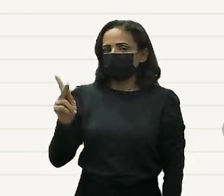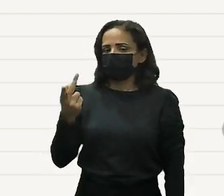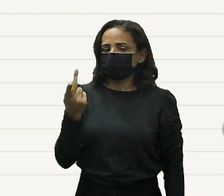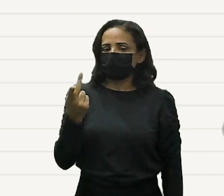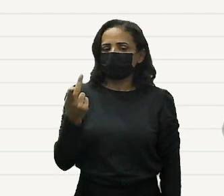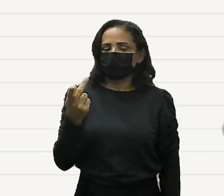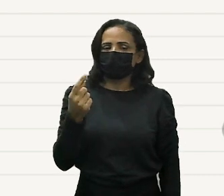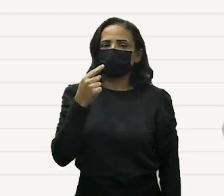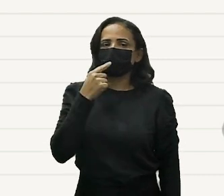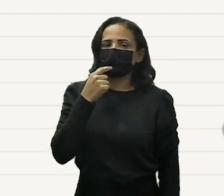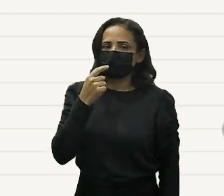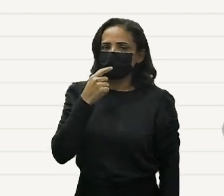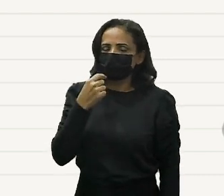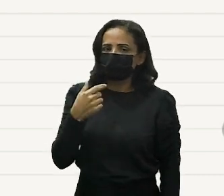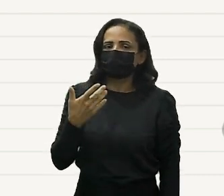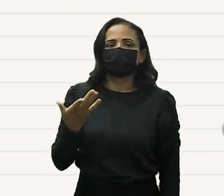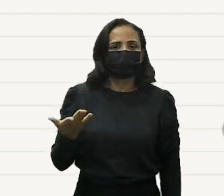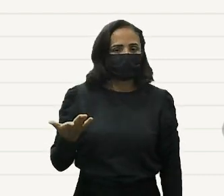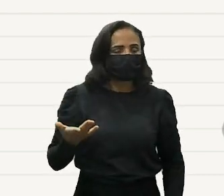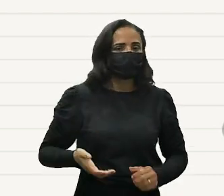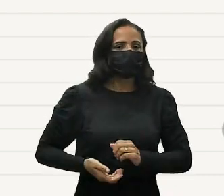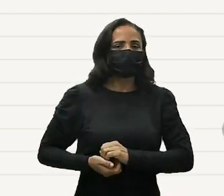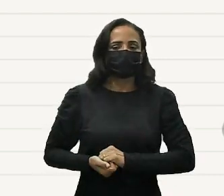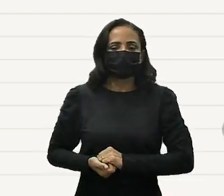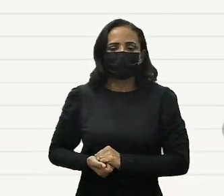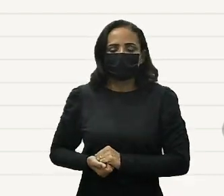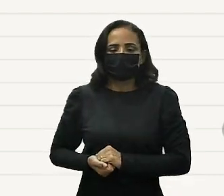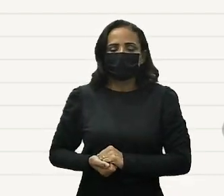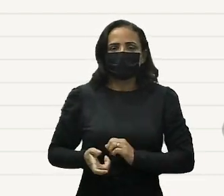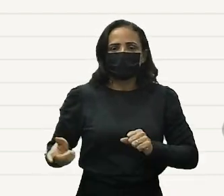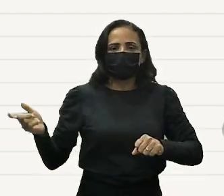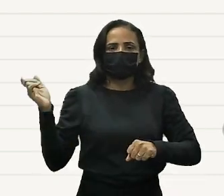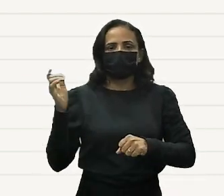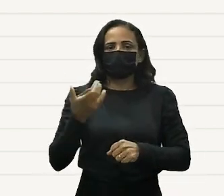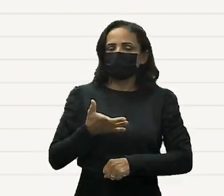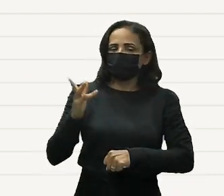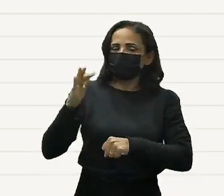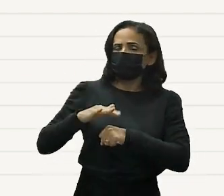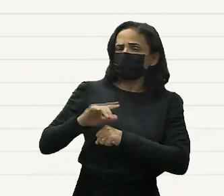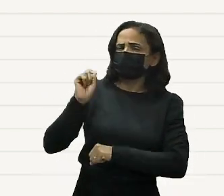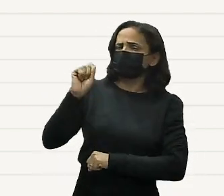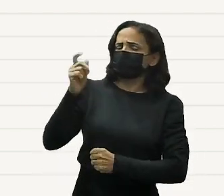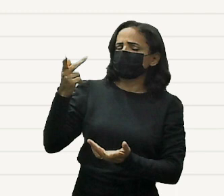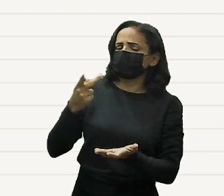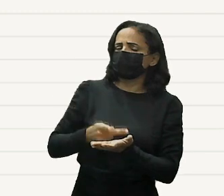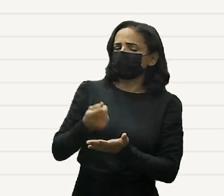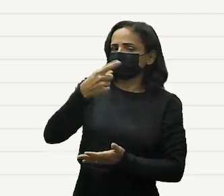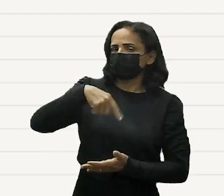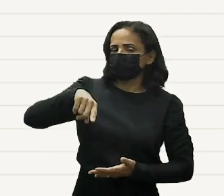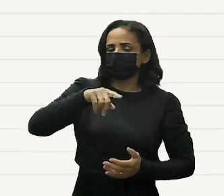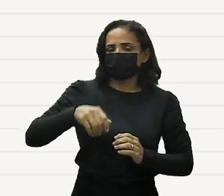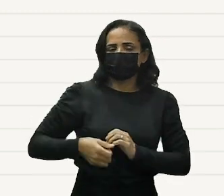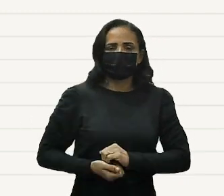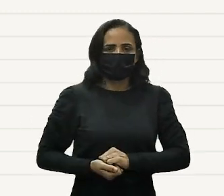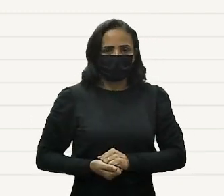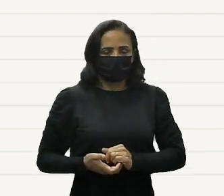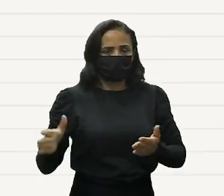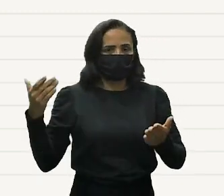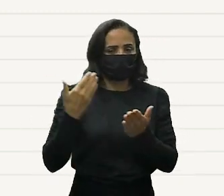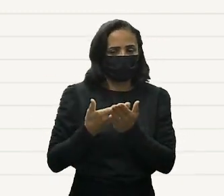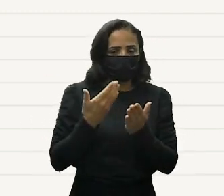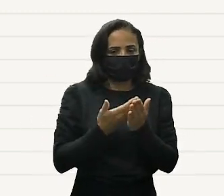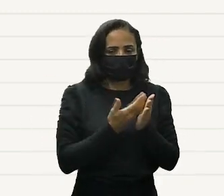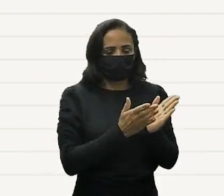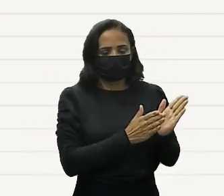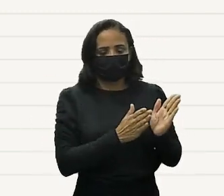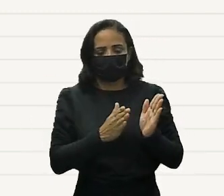Isso é uma doença do sistema RH. Isso é uma doença do sistema RH. Aí o que é que acontece? Quando a gente trabalha com esse sistema RH, ou quando a